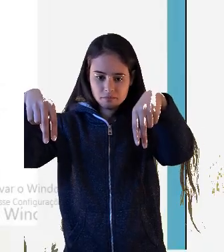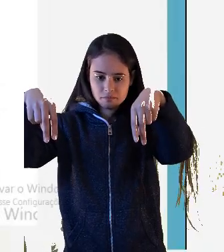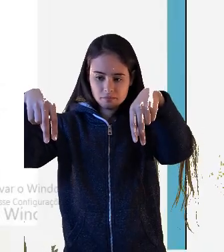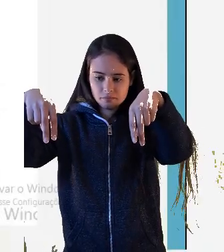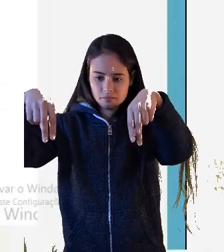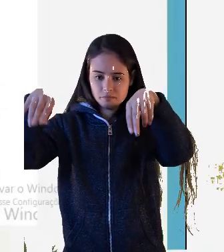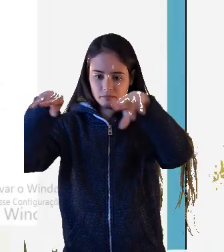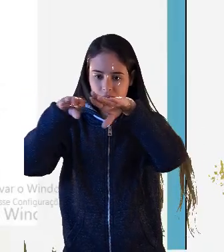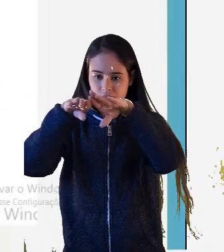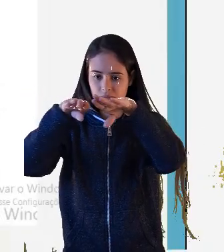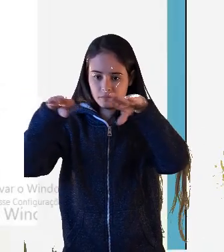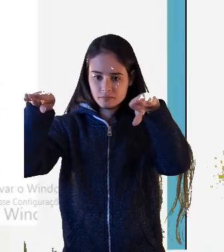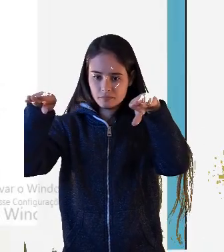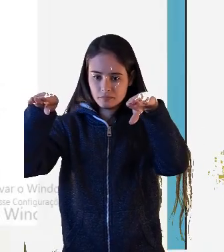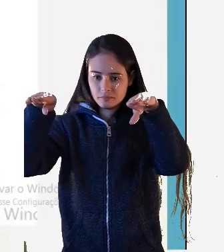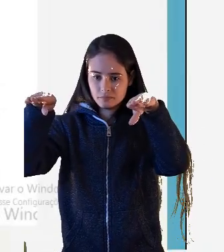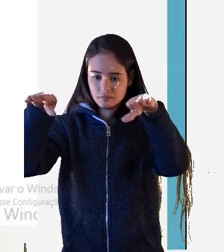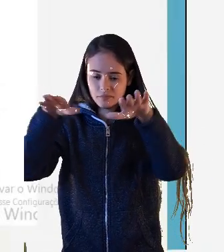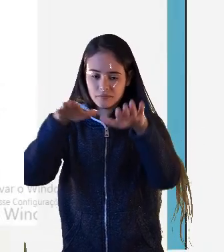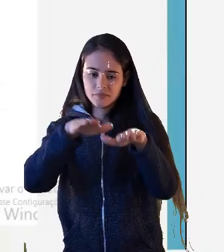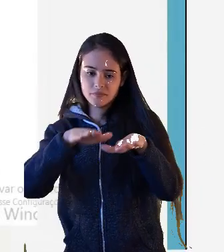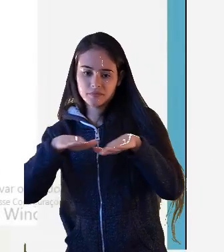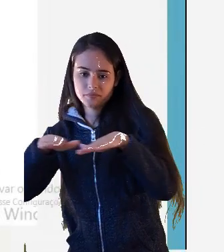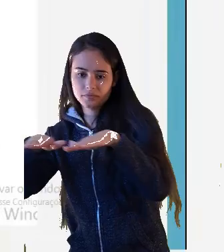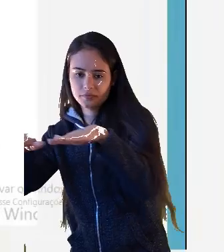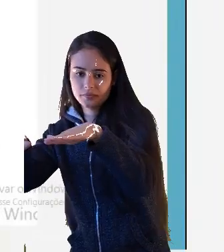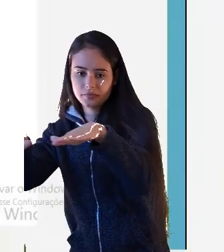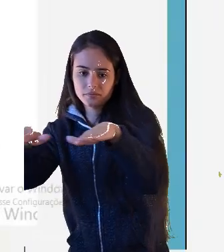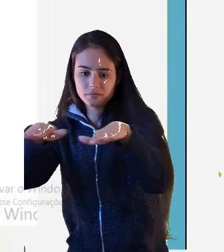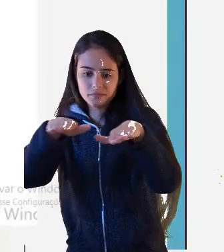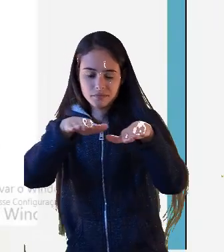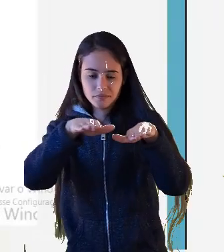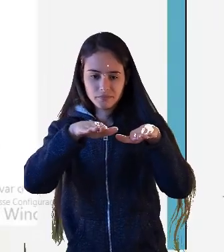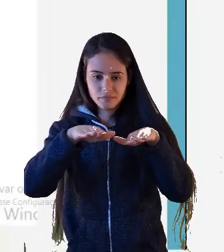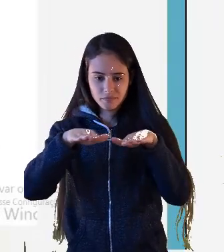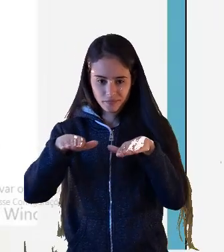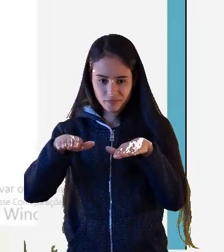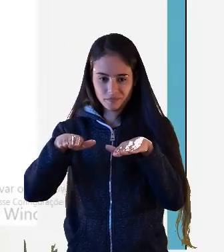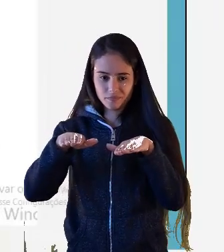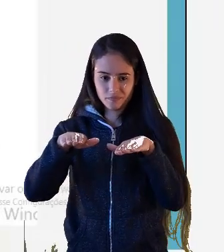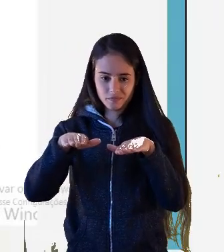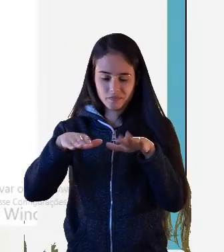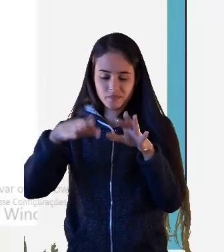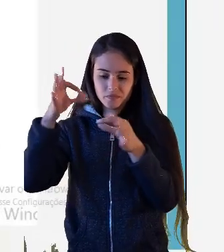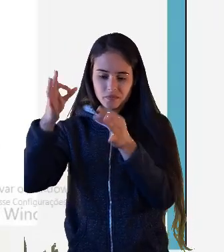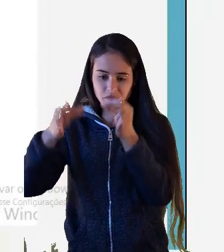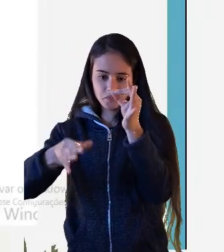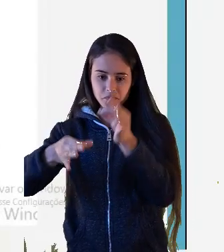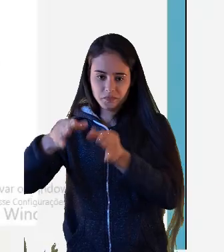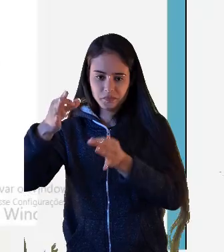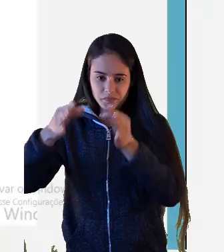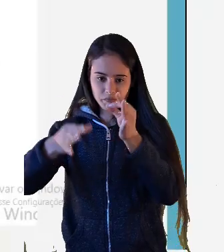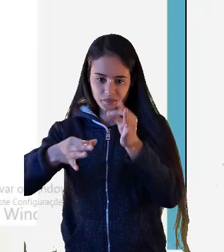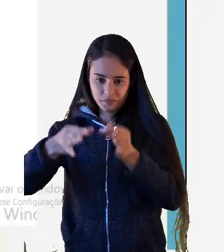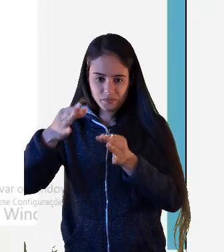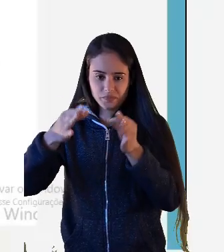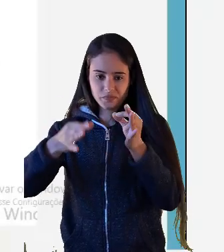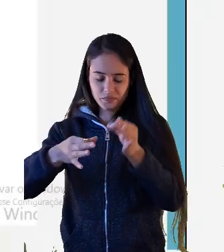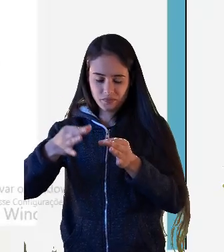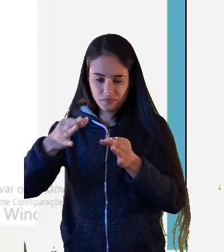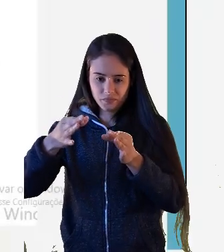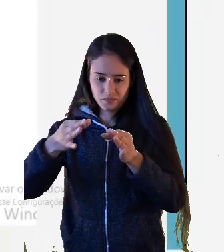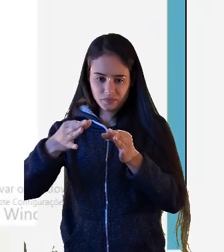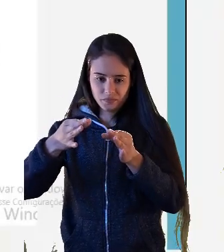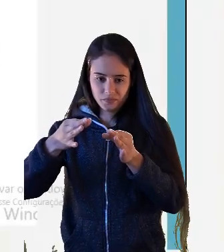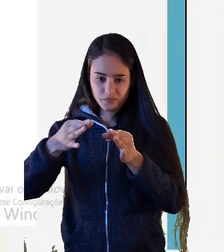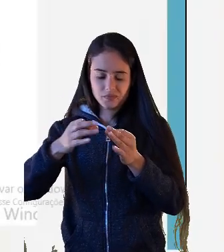né? Outras questões, né? Eu só pude estudar, fazer curso superior na época, porque meu pai estava desempregado e